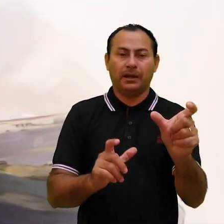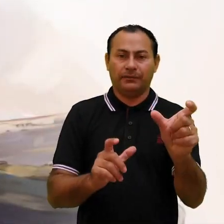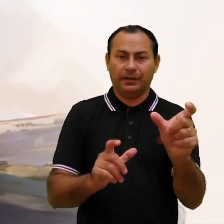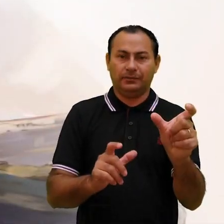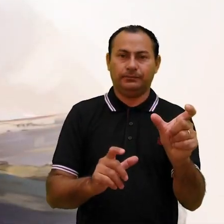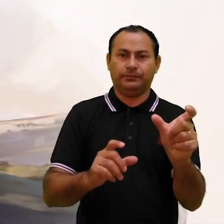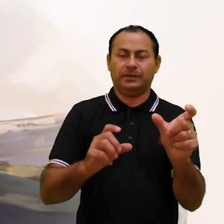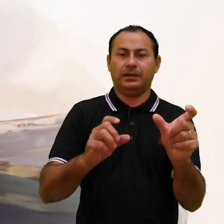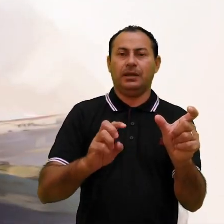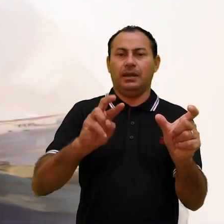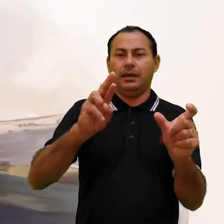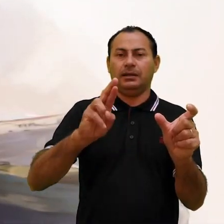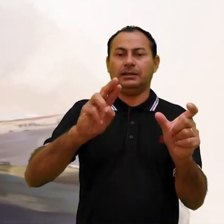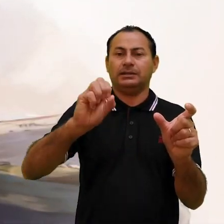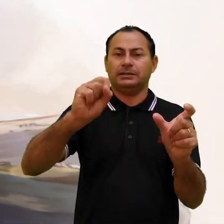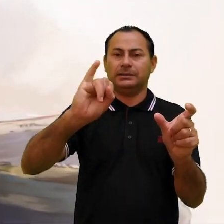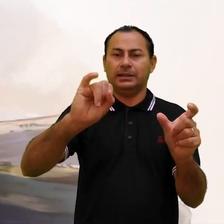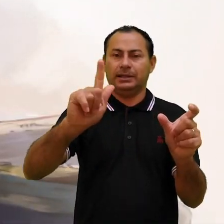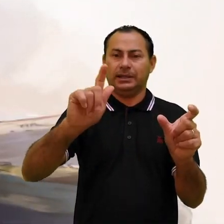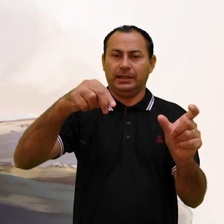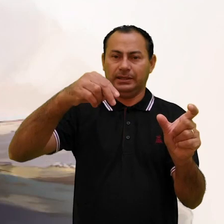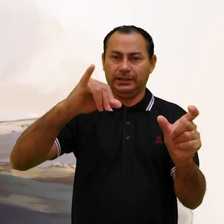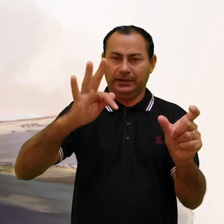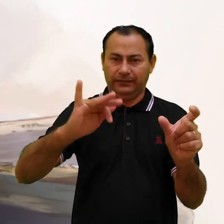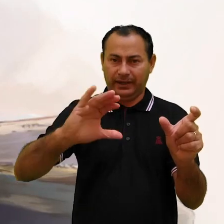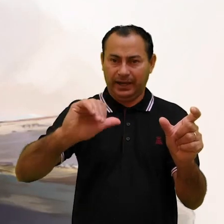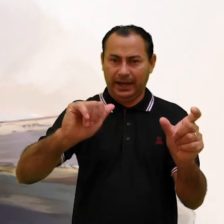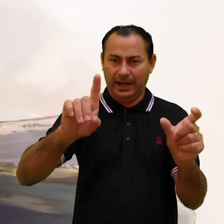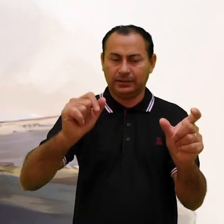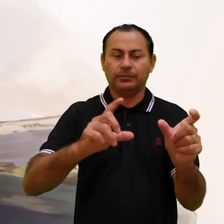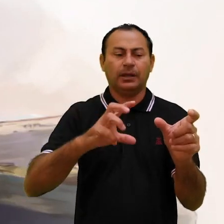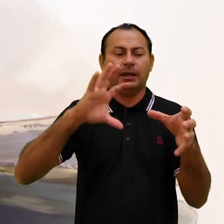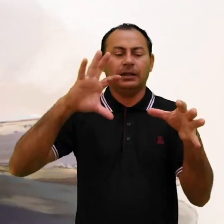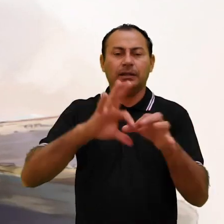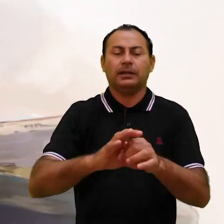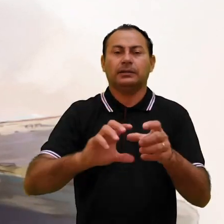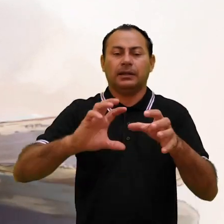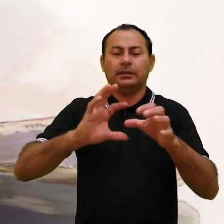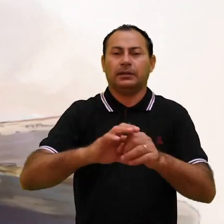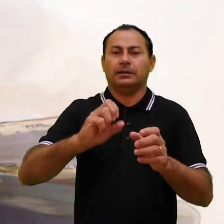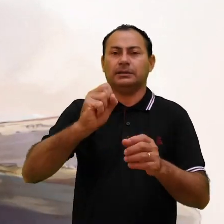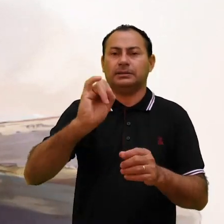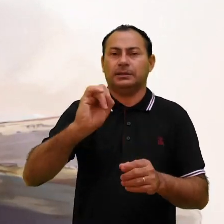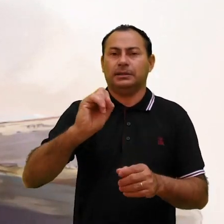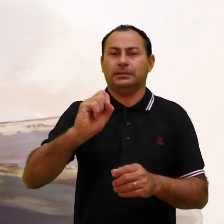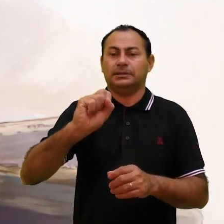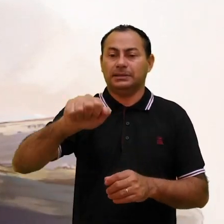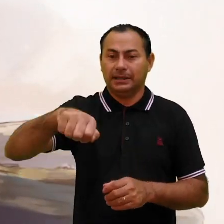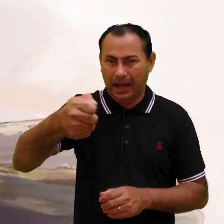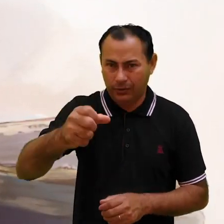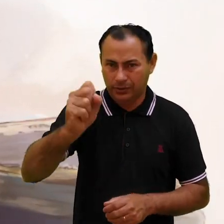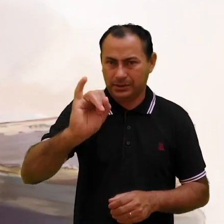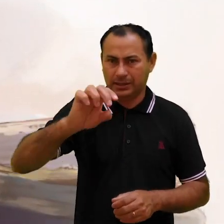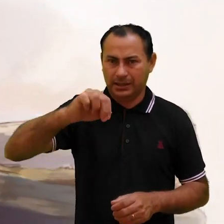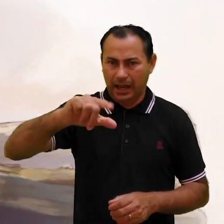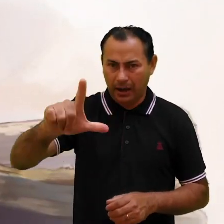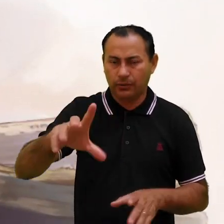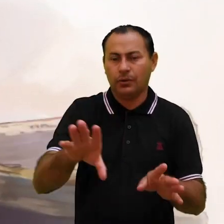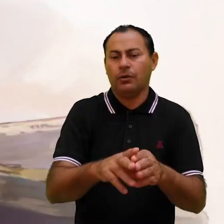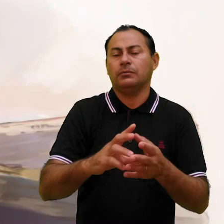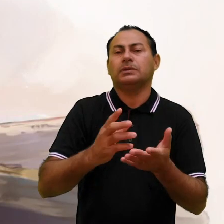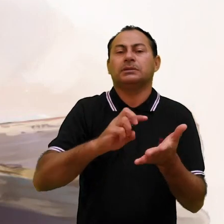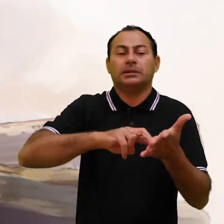palavra significada está ligada a signos ou sinais. Isso quer dizer